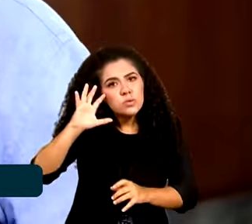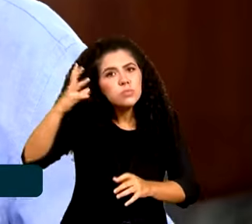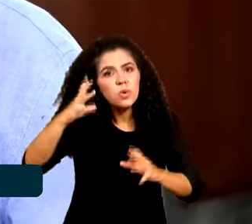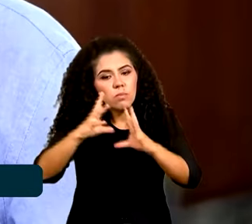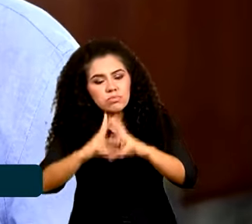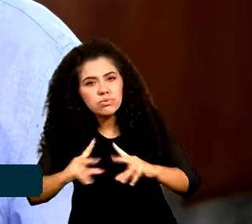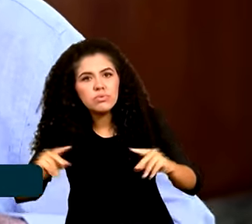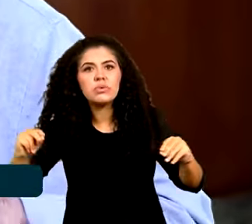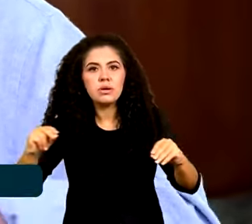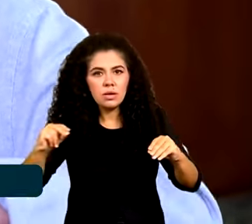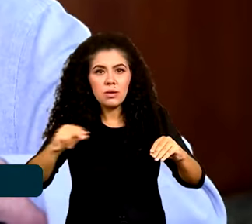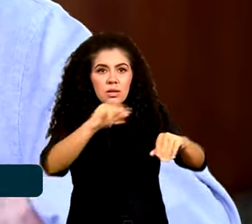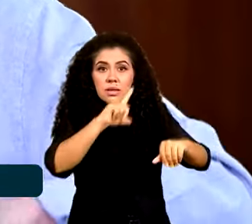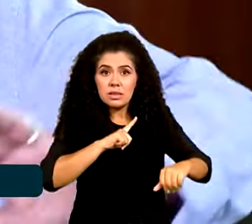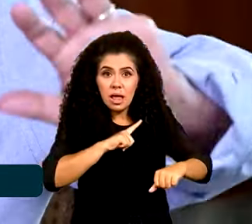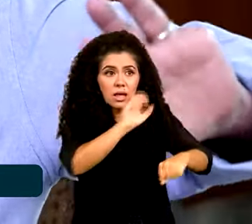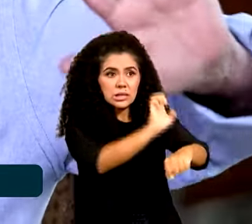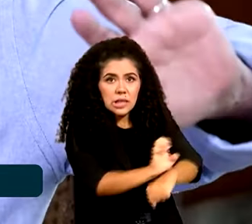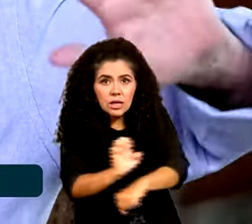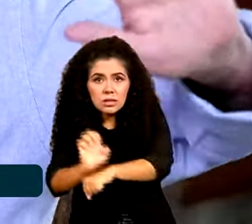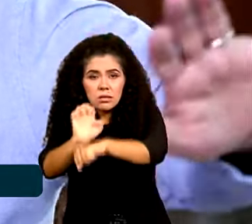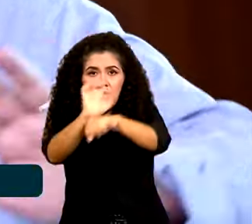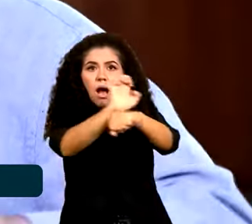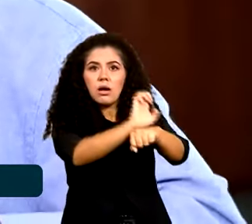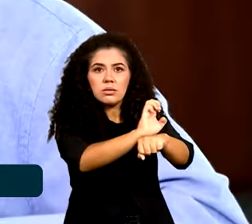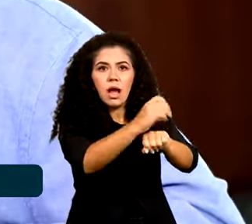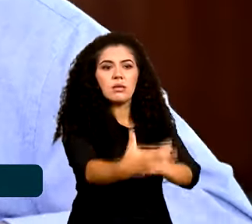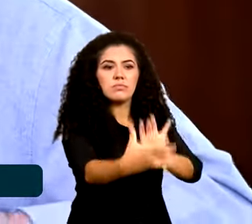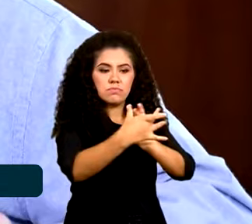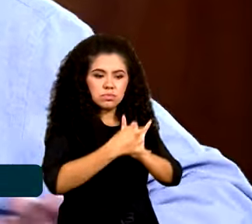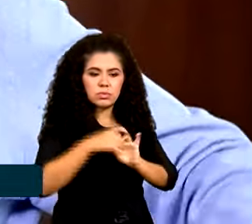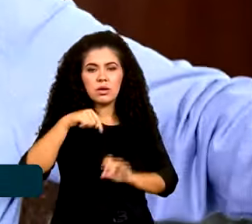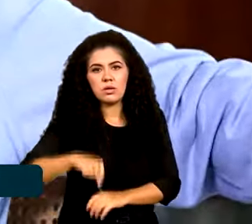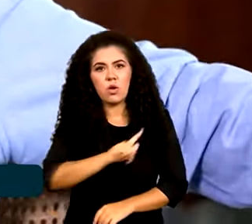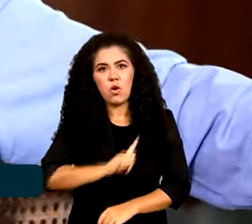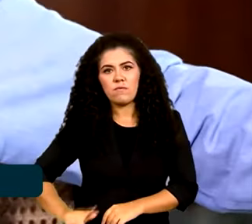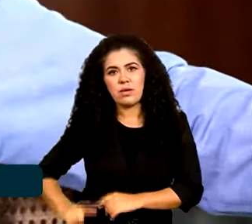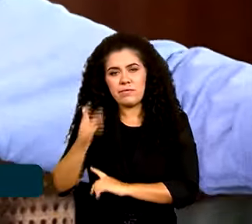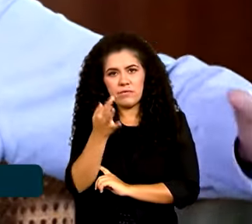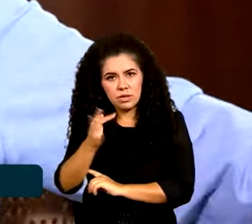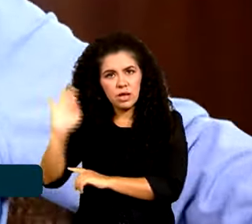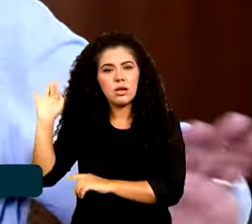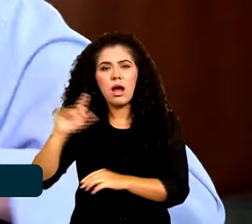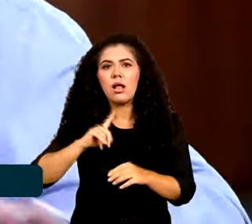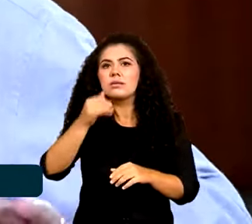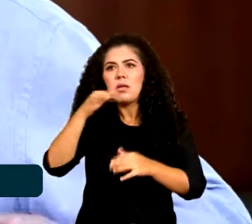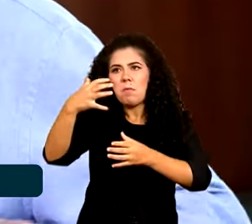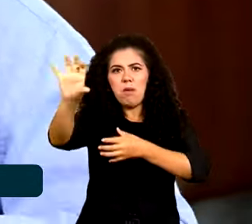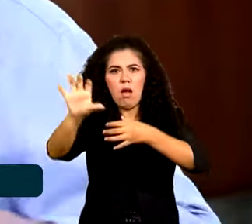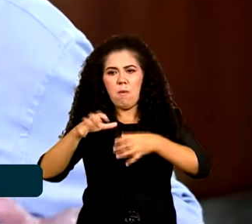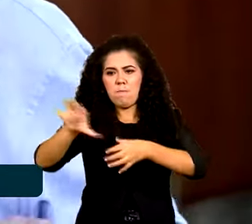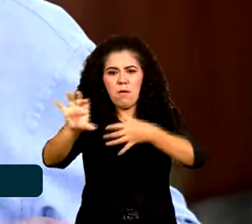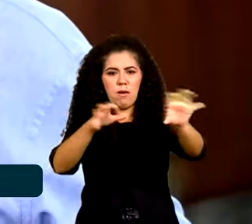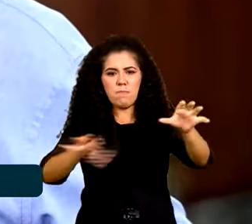governo federal nós não queremos lavar a mão dizer o problema da violência do rio o problema da ch do Rio Grande do Sul o problema da seca é da Amazônia não